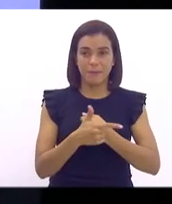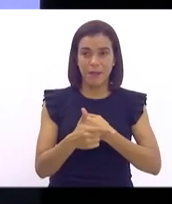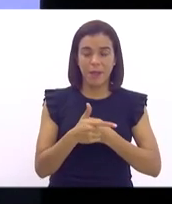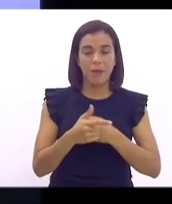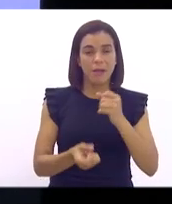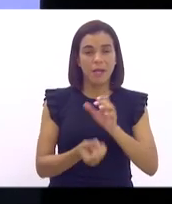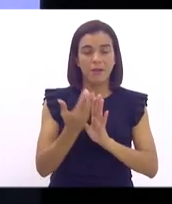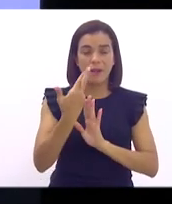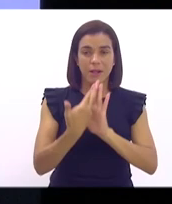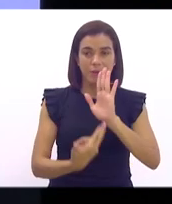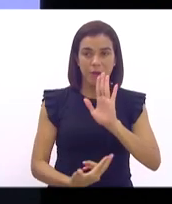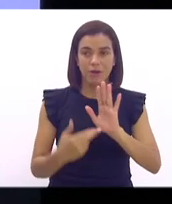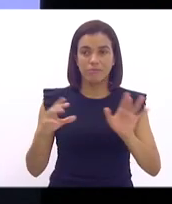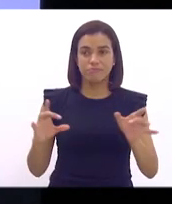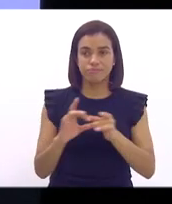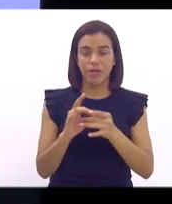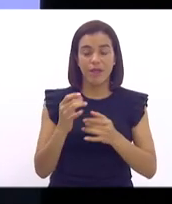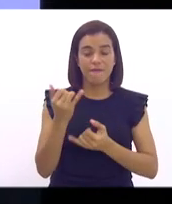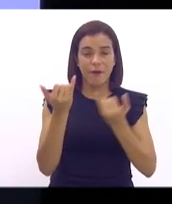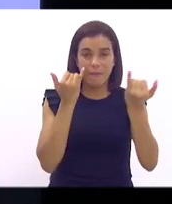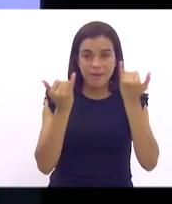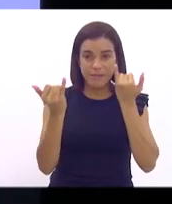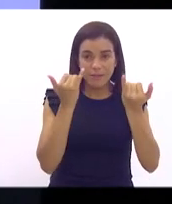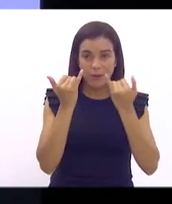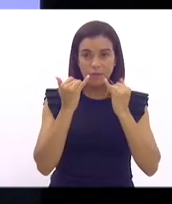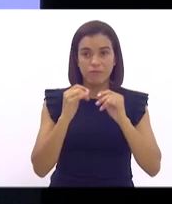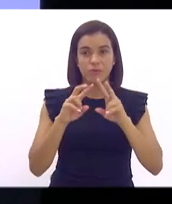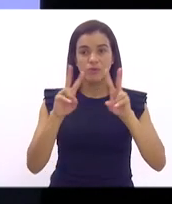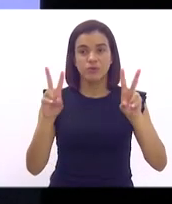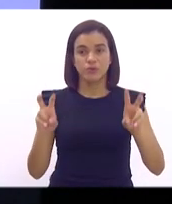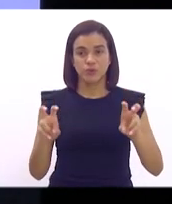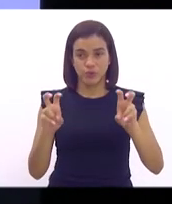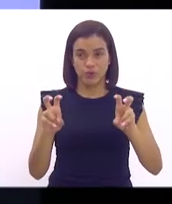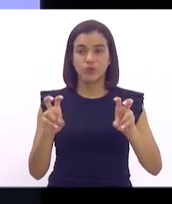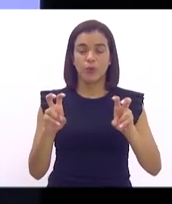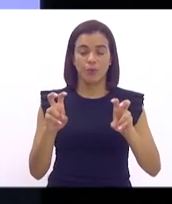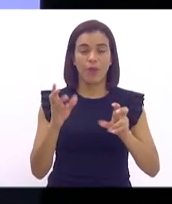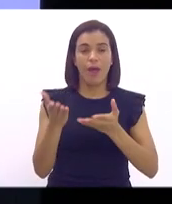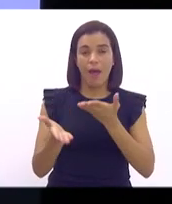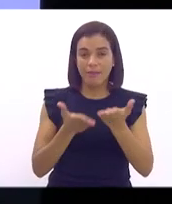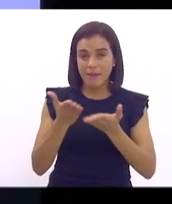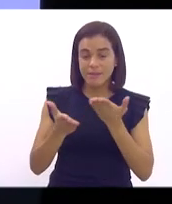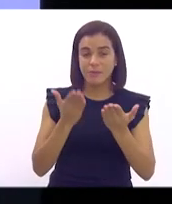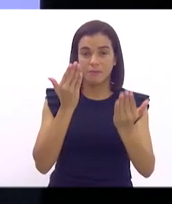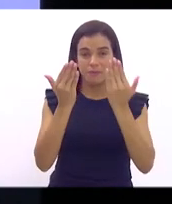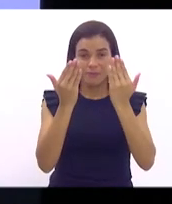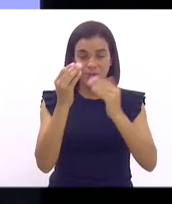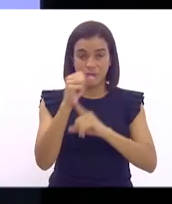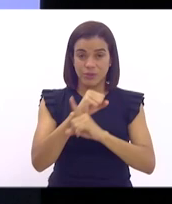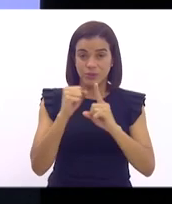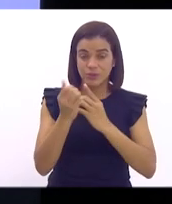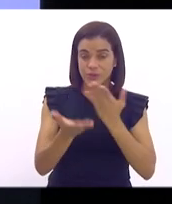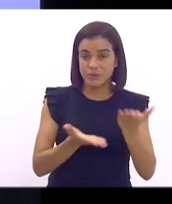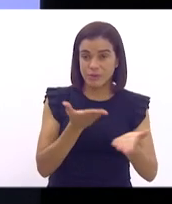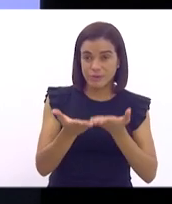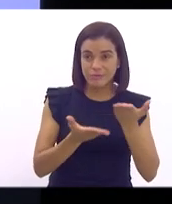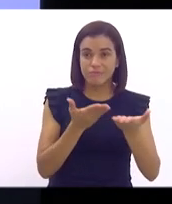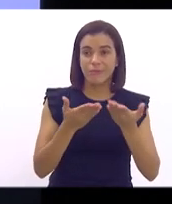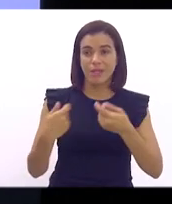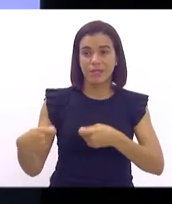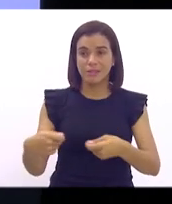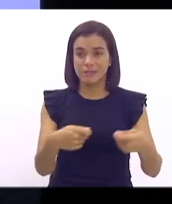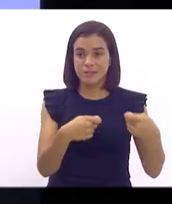relatórios, pareceres, sínteses informativas ou informações relativamente à atenção psicossocial às vítimas e às suas considerações acerca